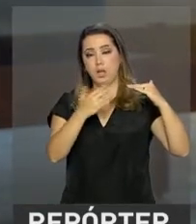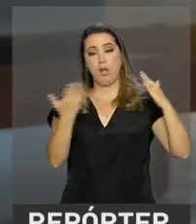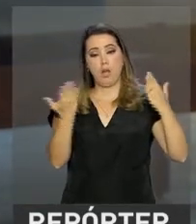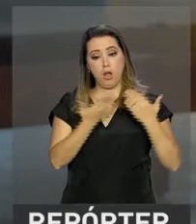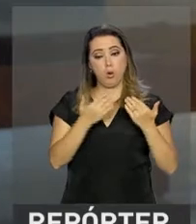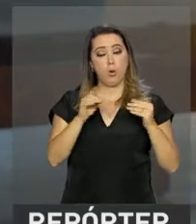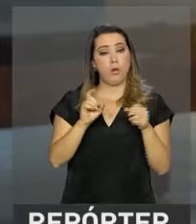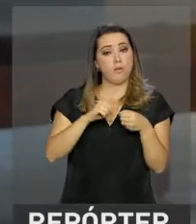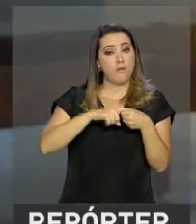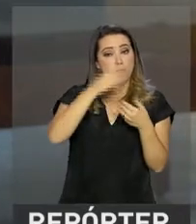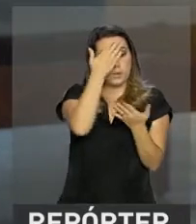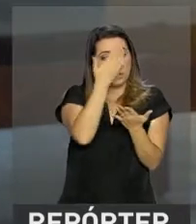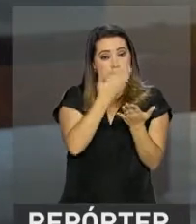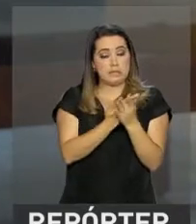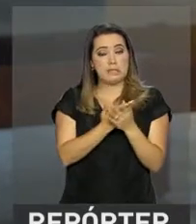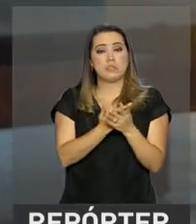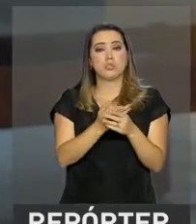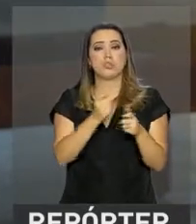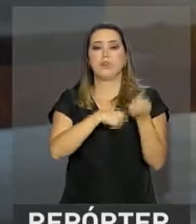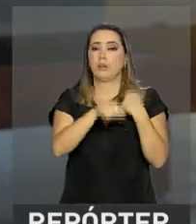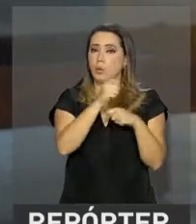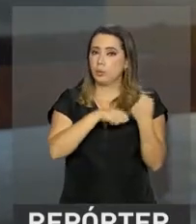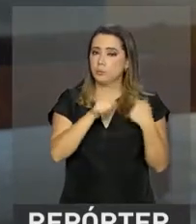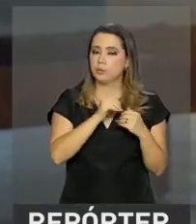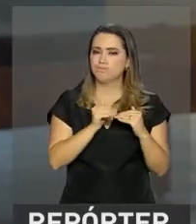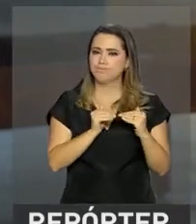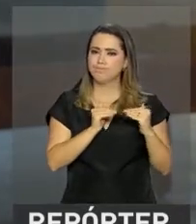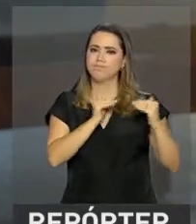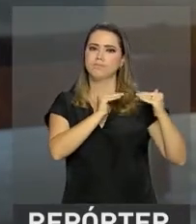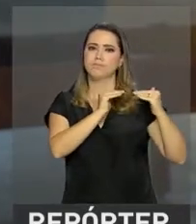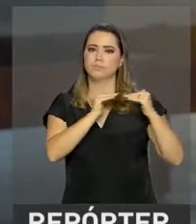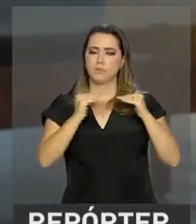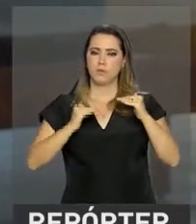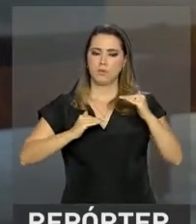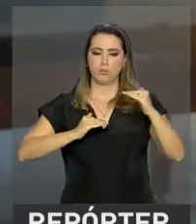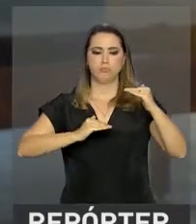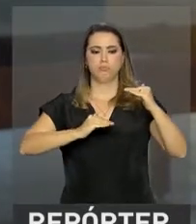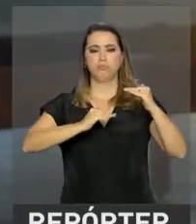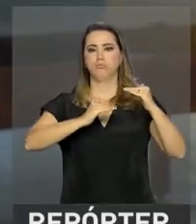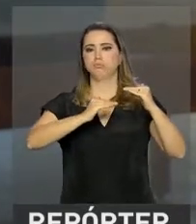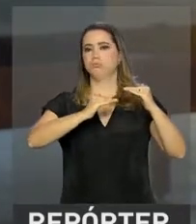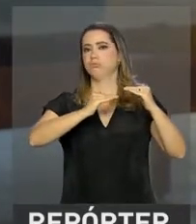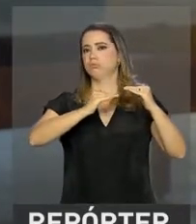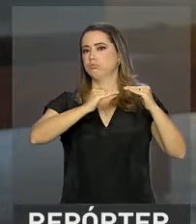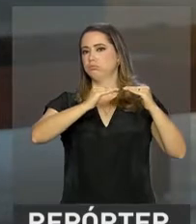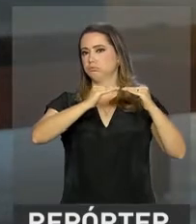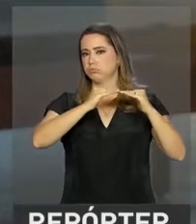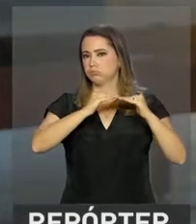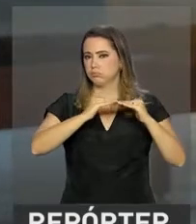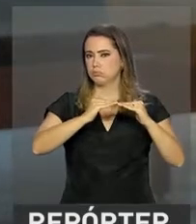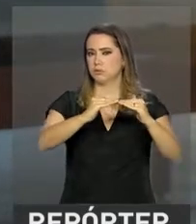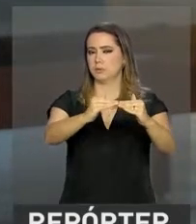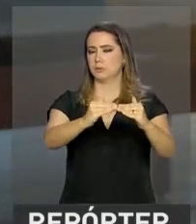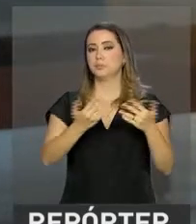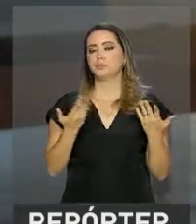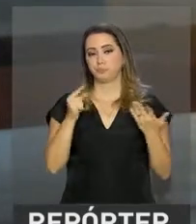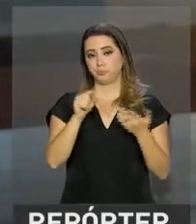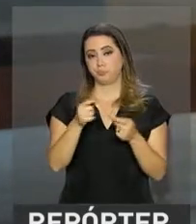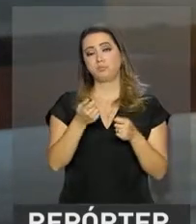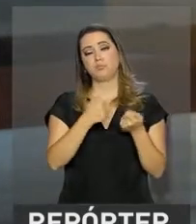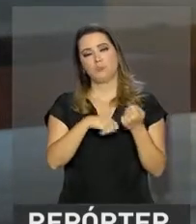uma confiança na retomada do crescimento econômico do país e também na estabilização da dívida